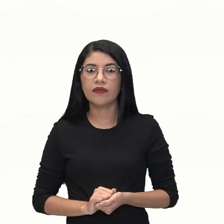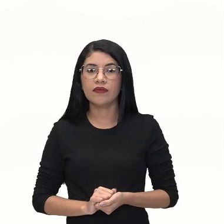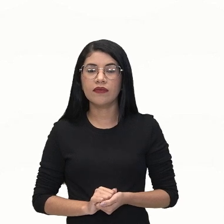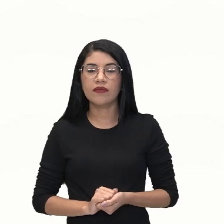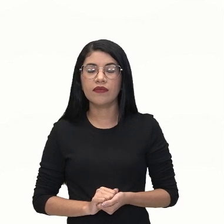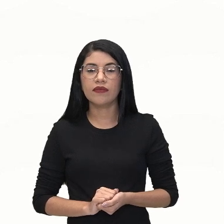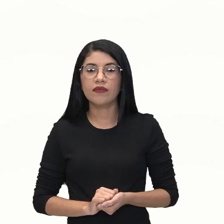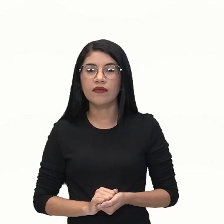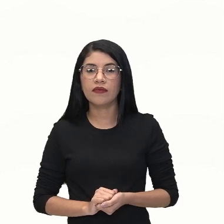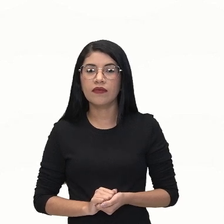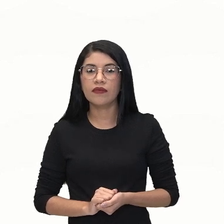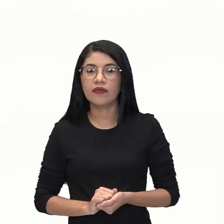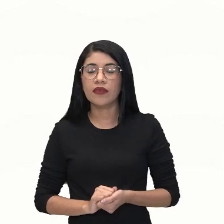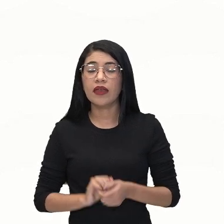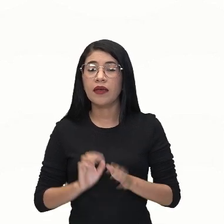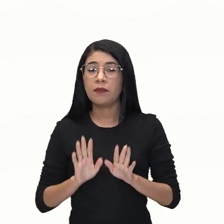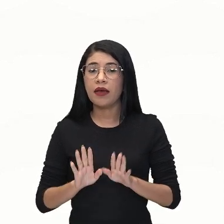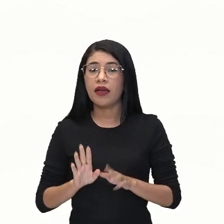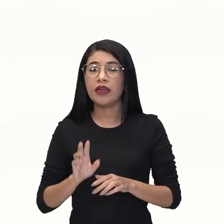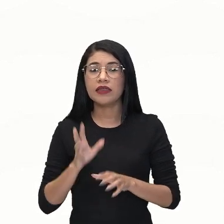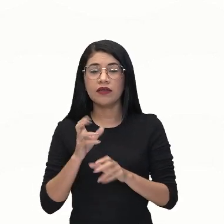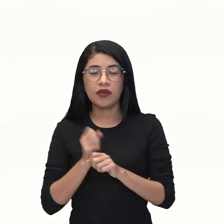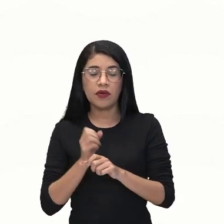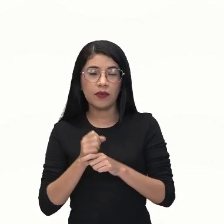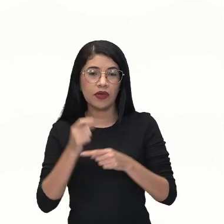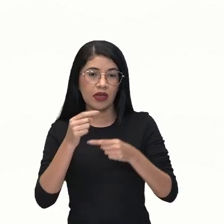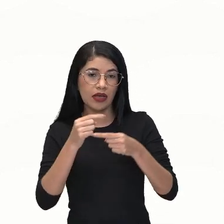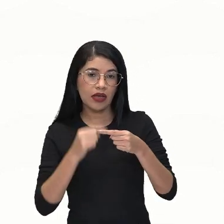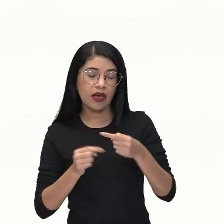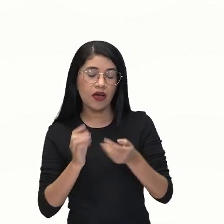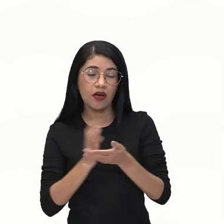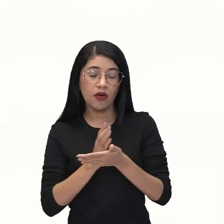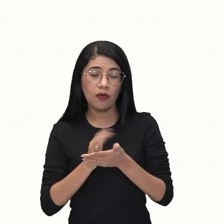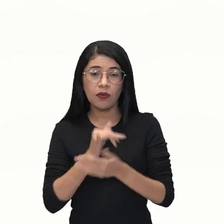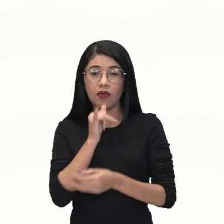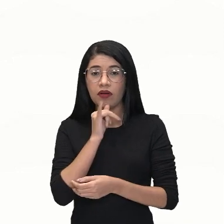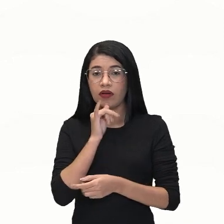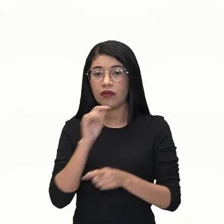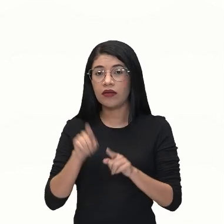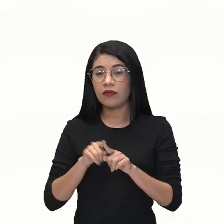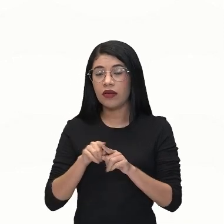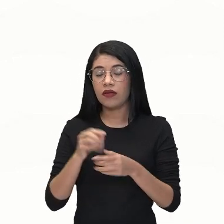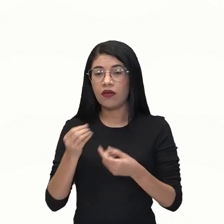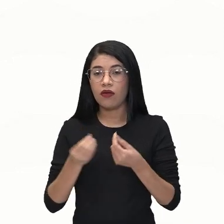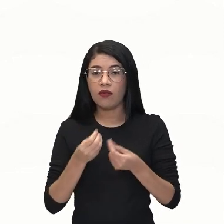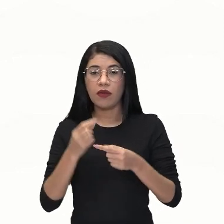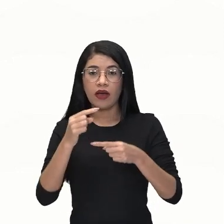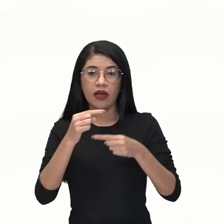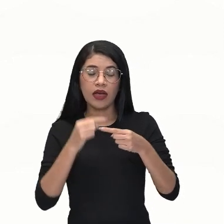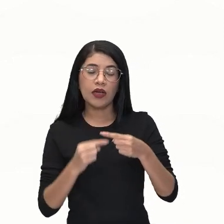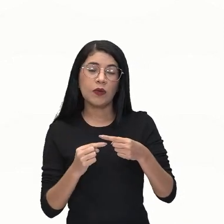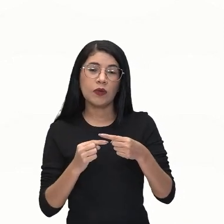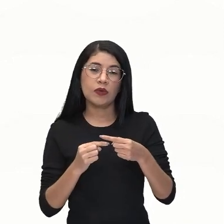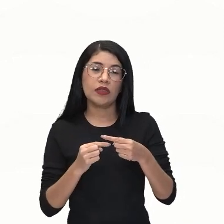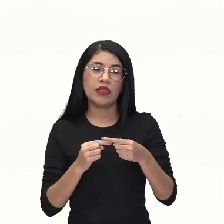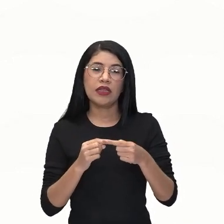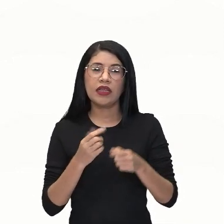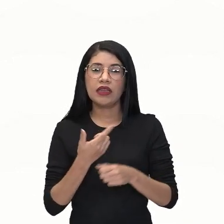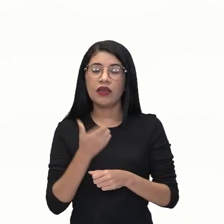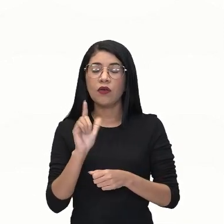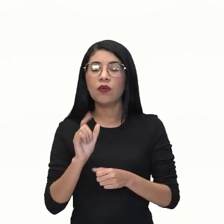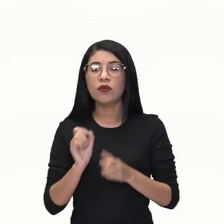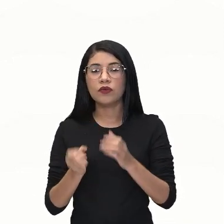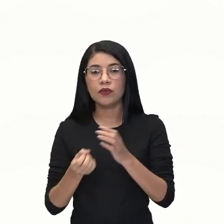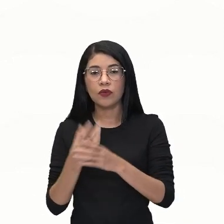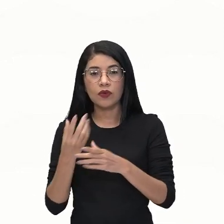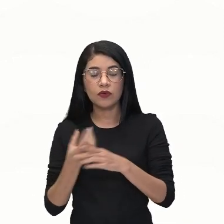Mas, trabalhando com razão, existem alguns casos de razão entre grandezas que geram novas